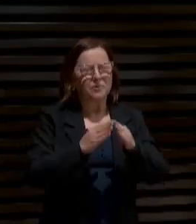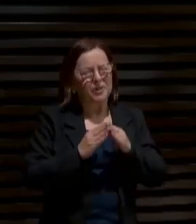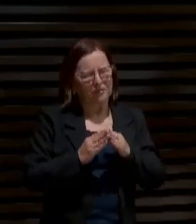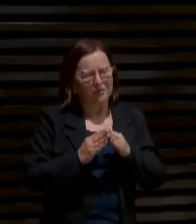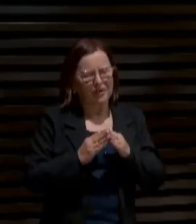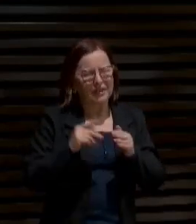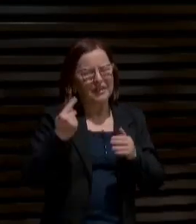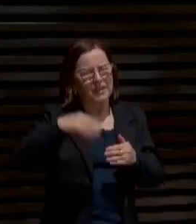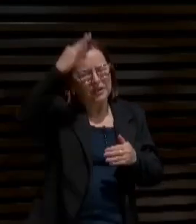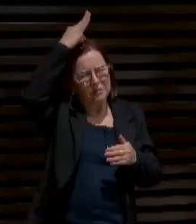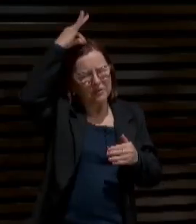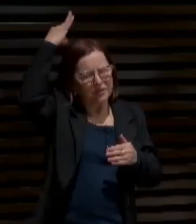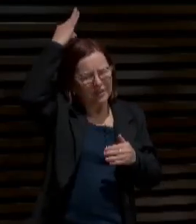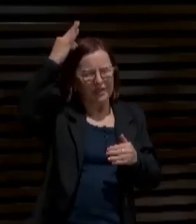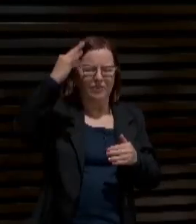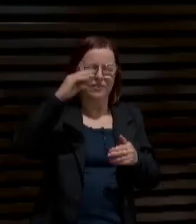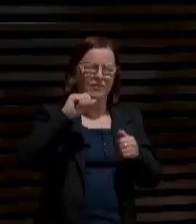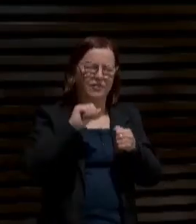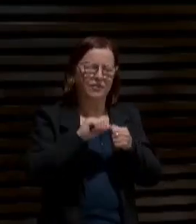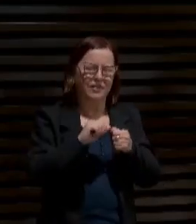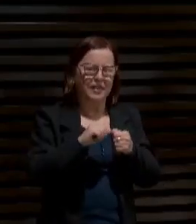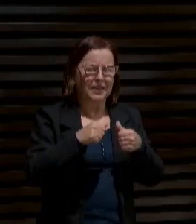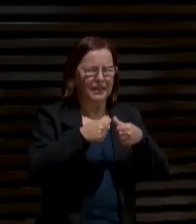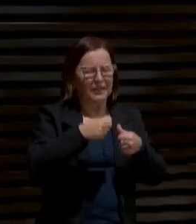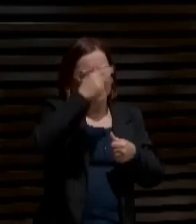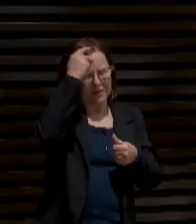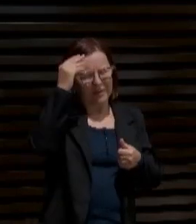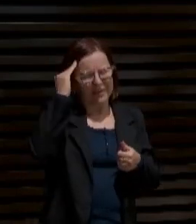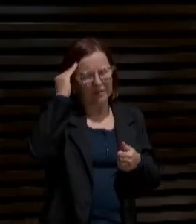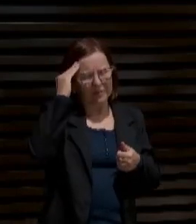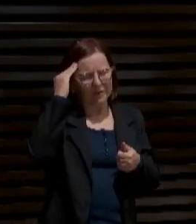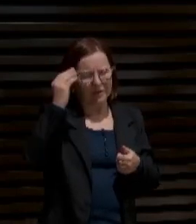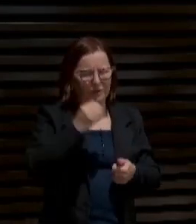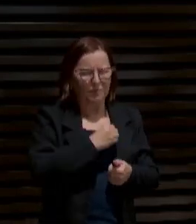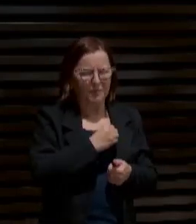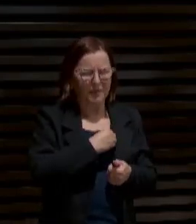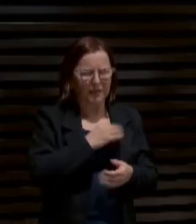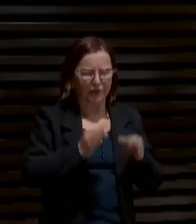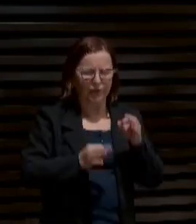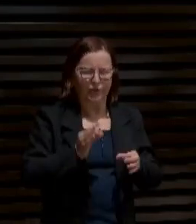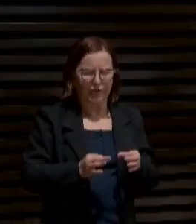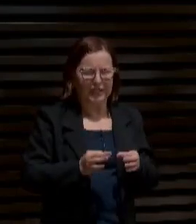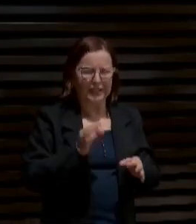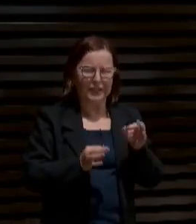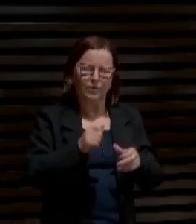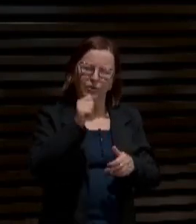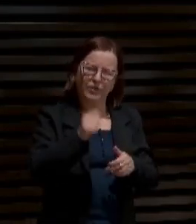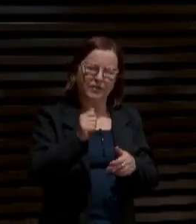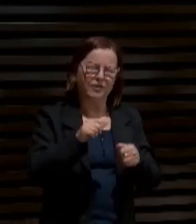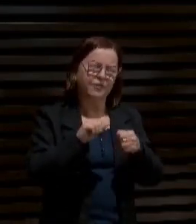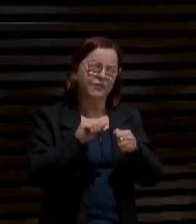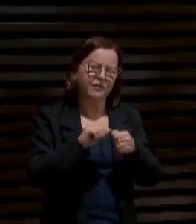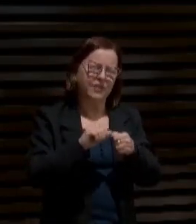espírito convencendo do pecado Senhor da justiça e do juízo faz isso aqui na nossas vidas senhor vai Discar